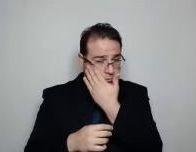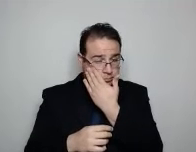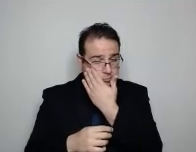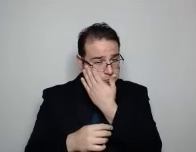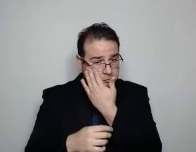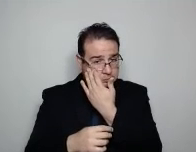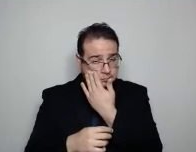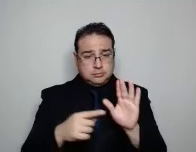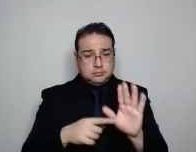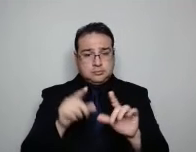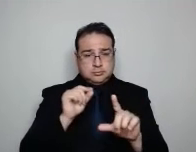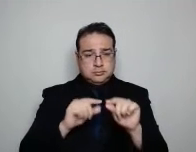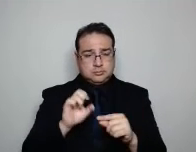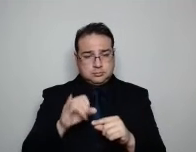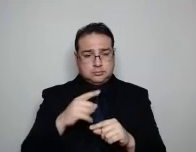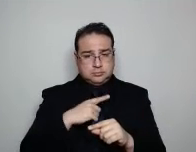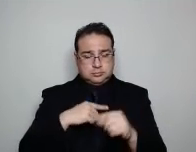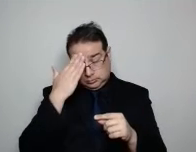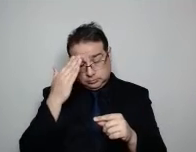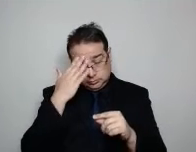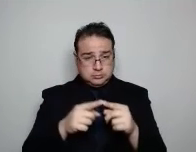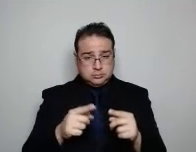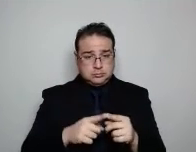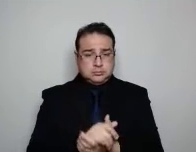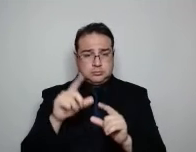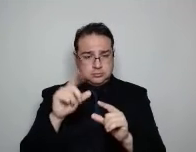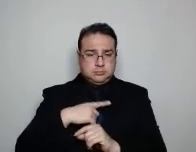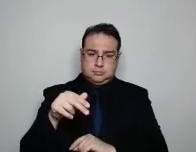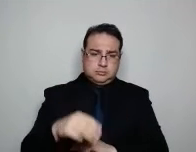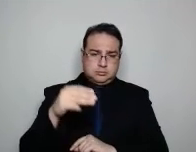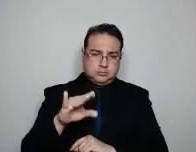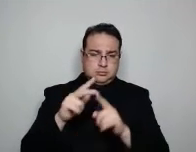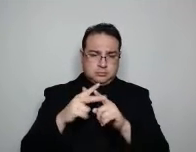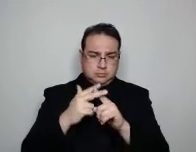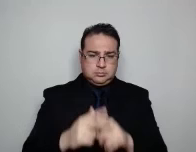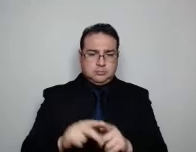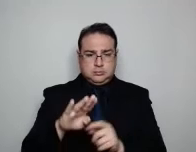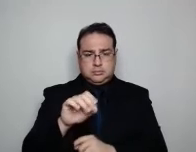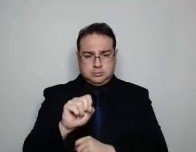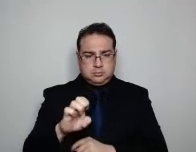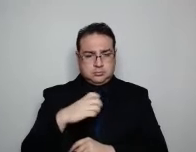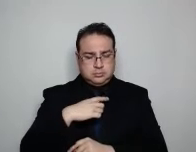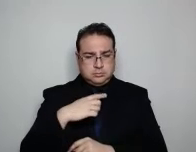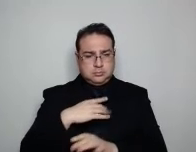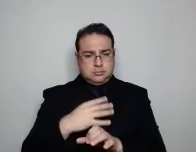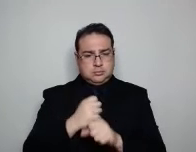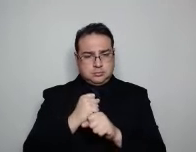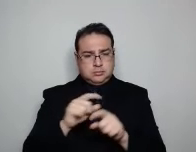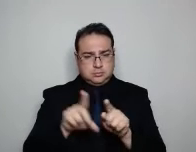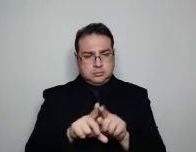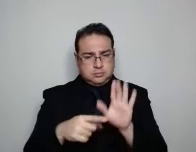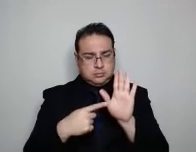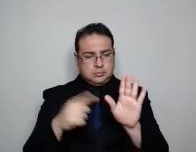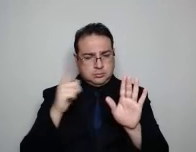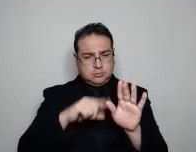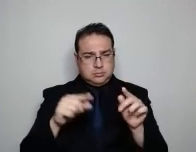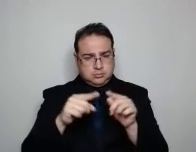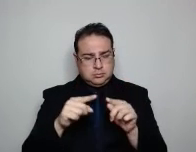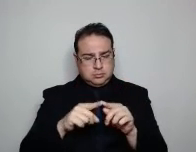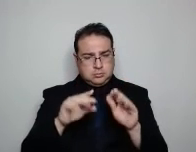minorado o valor dos danos morais e ainda a reforma do base de cálculo da verba honorária. para que seja guardada a